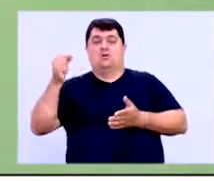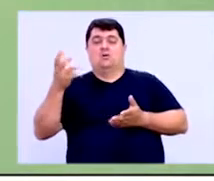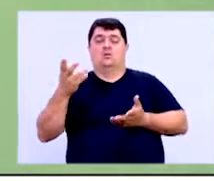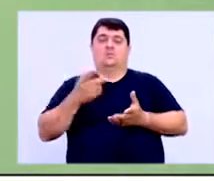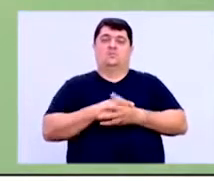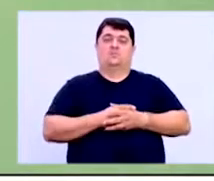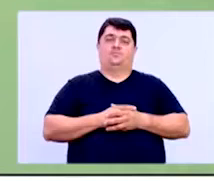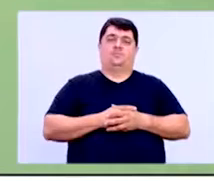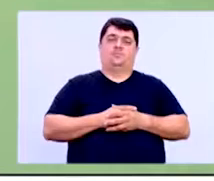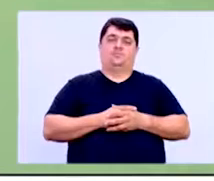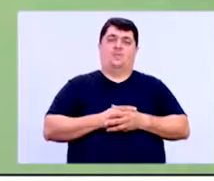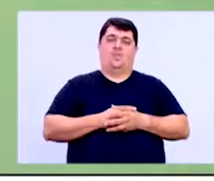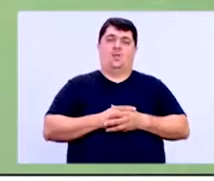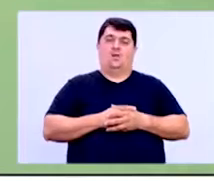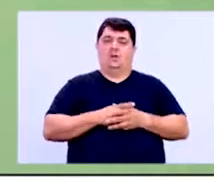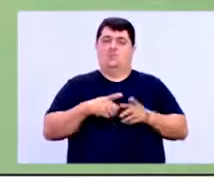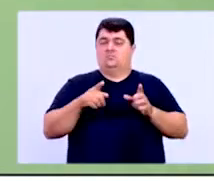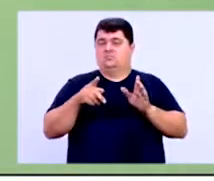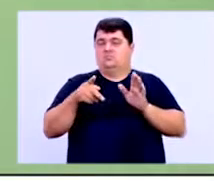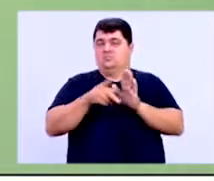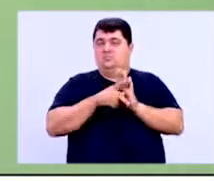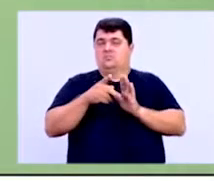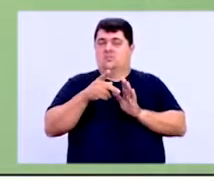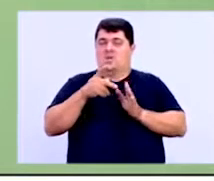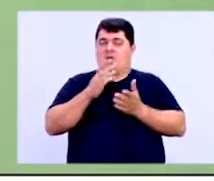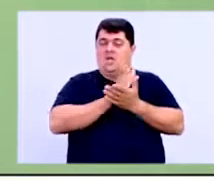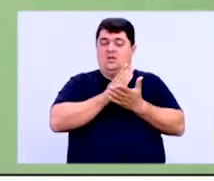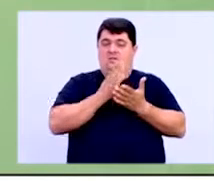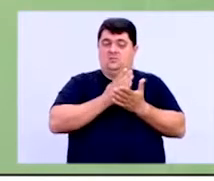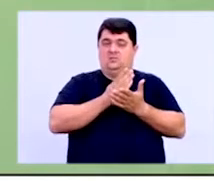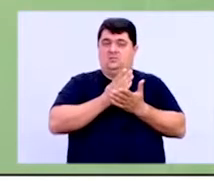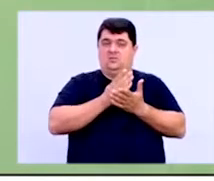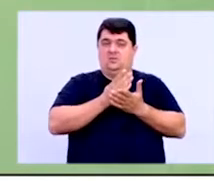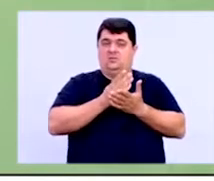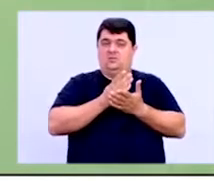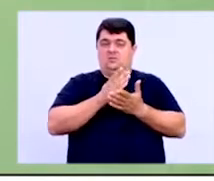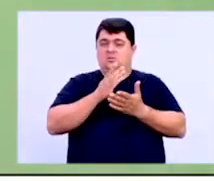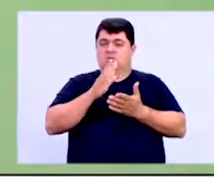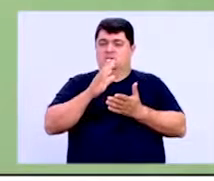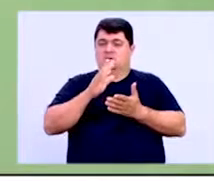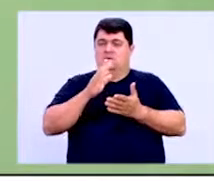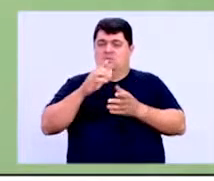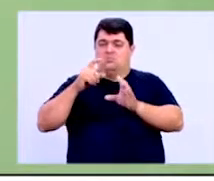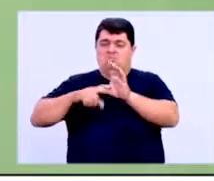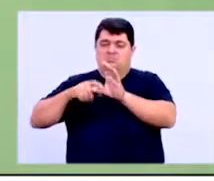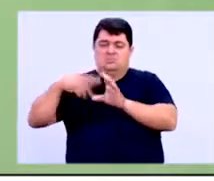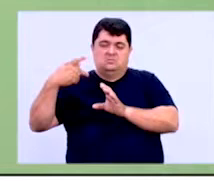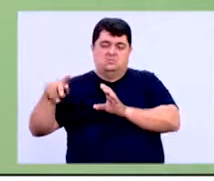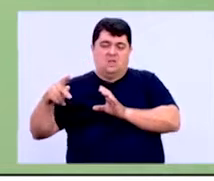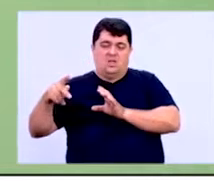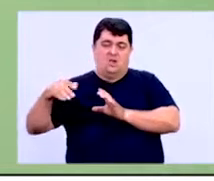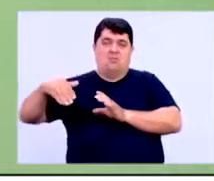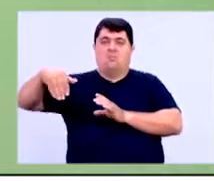quem? Dessa empresa. De repente, os gastos dela são maior